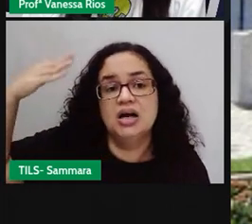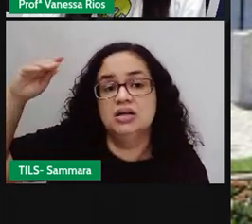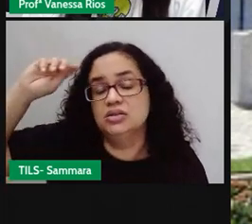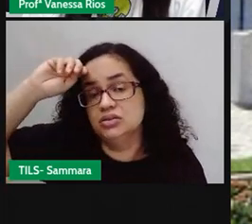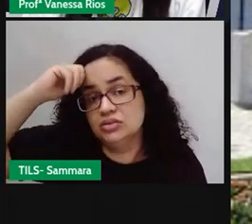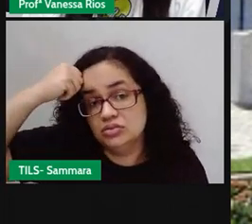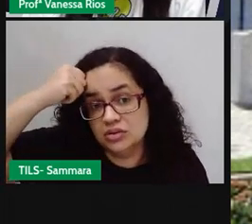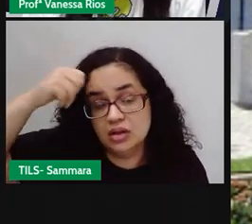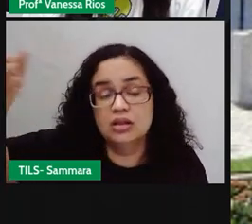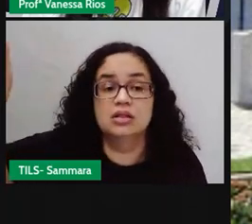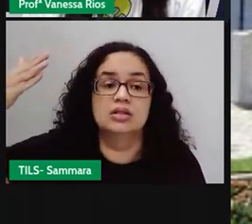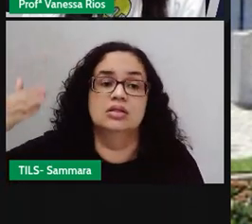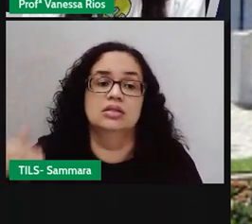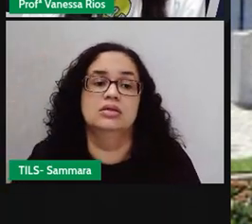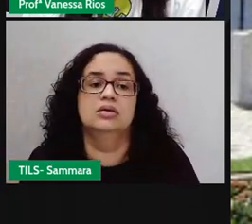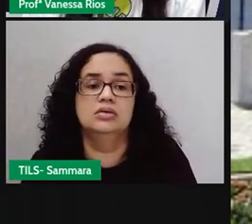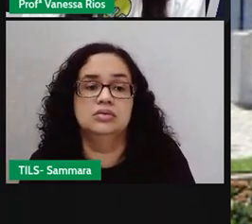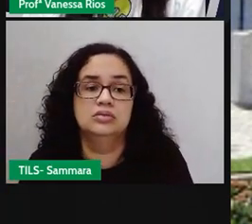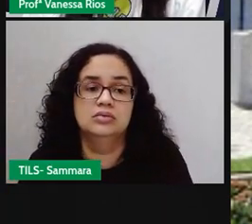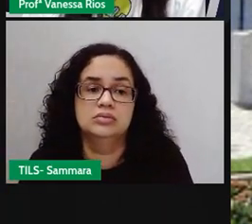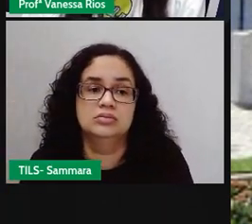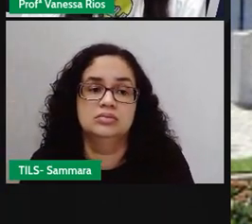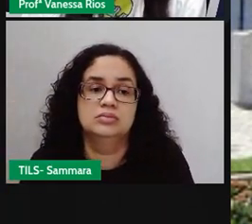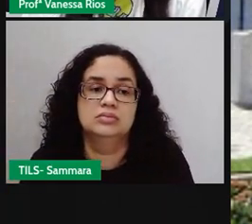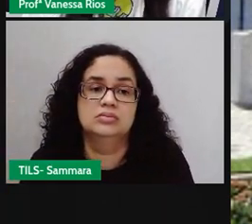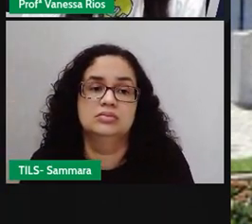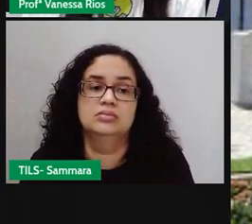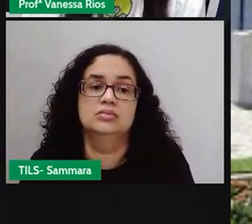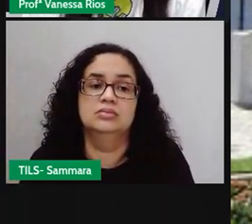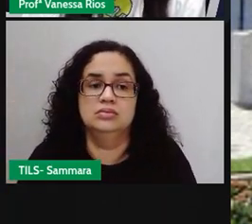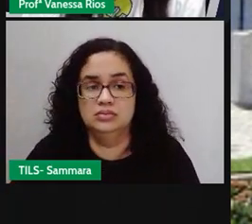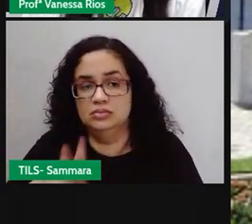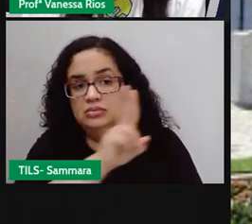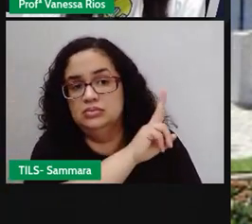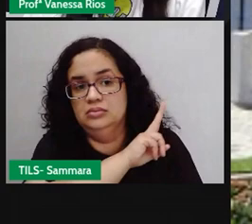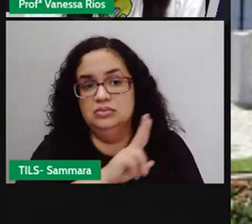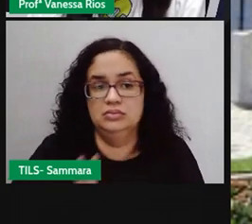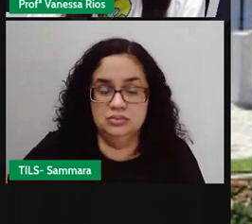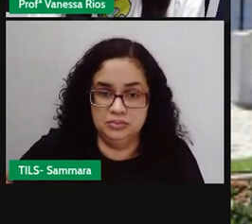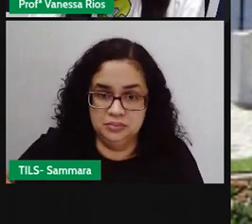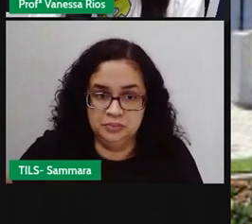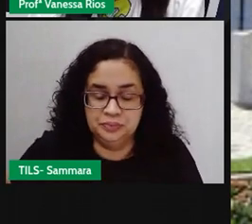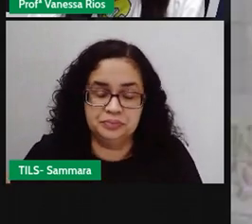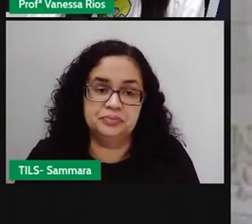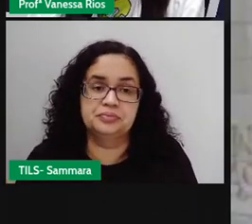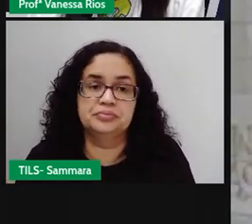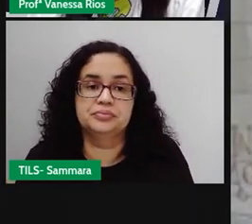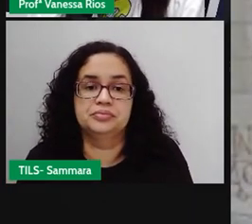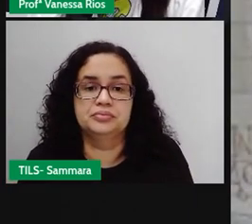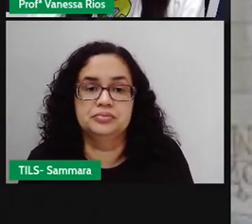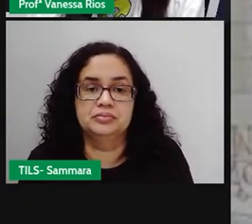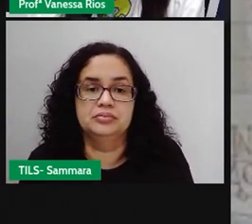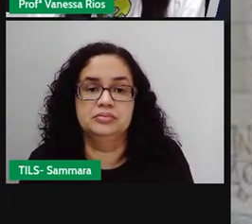anos e anos atrás. Hoje é a Câmara Municipal de Vereadores.